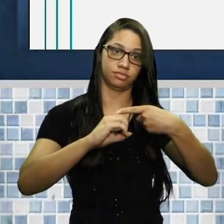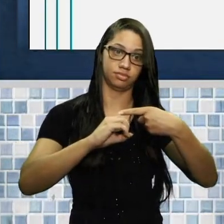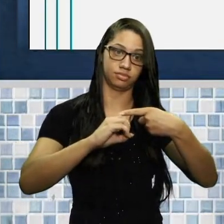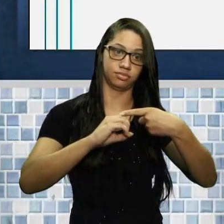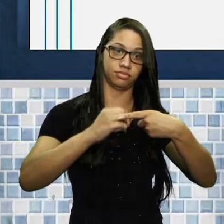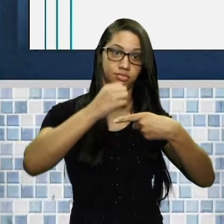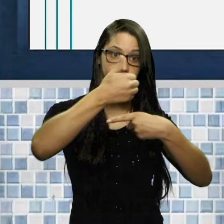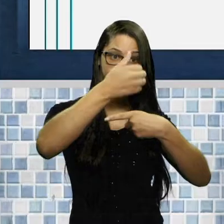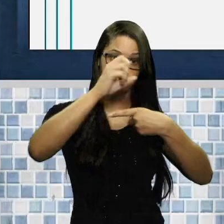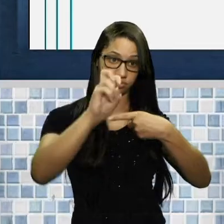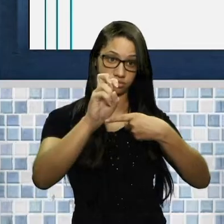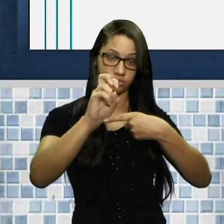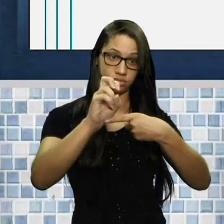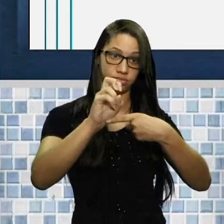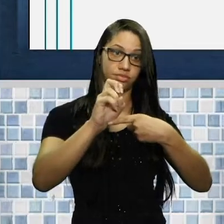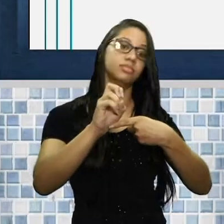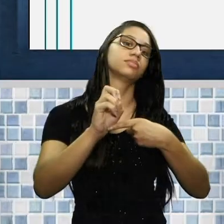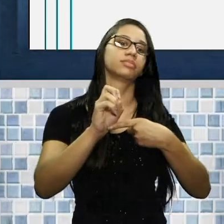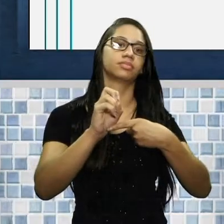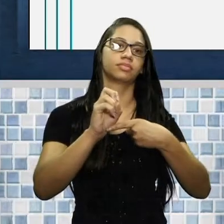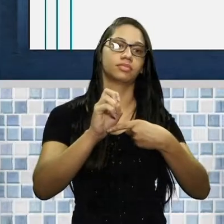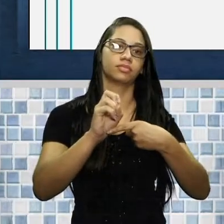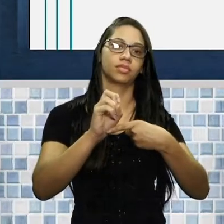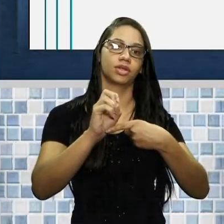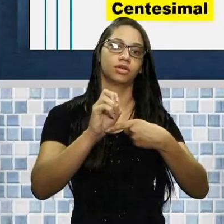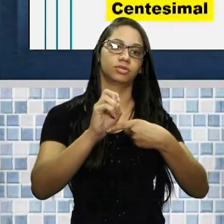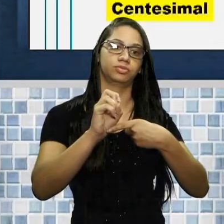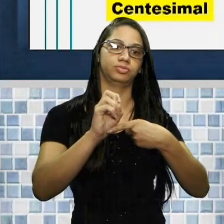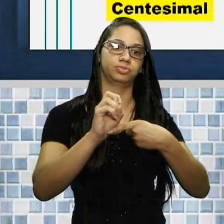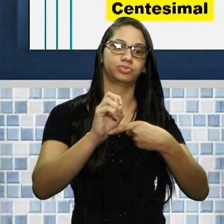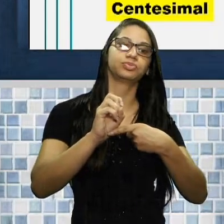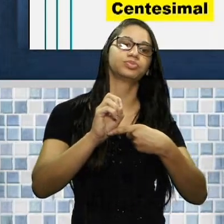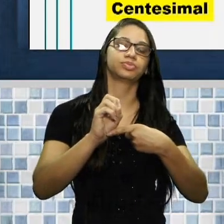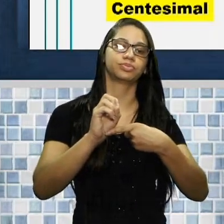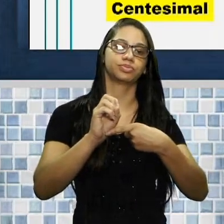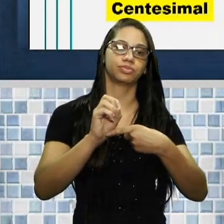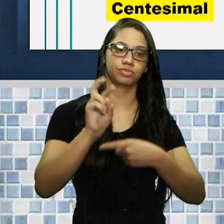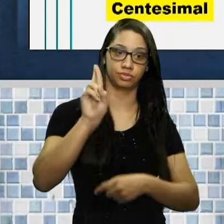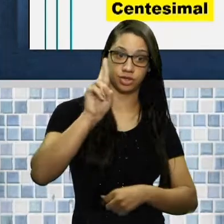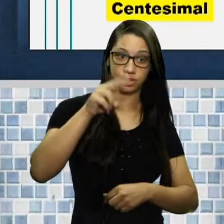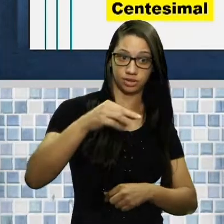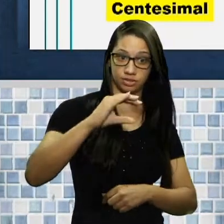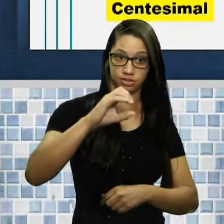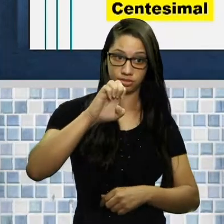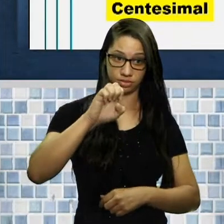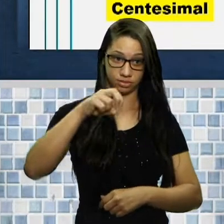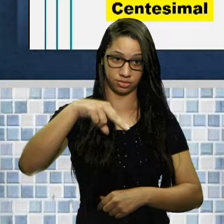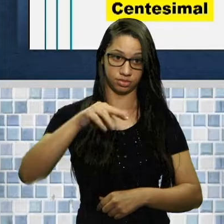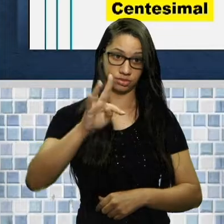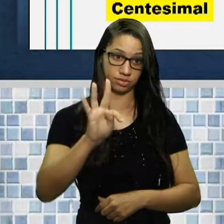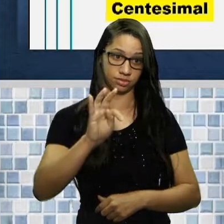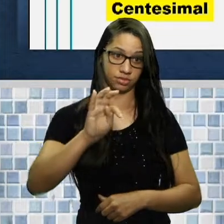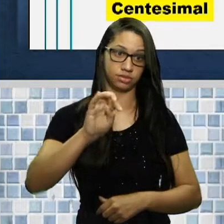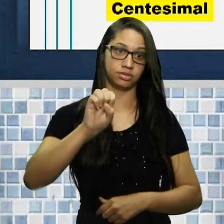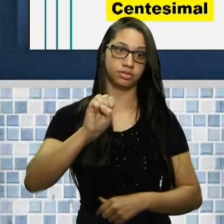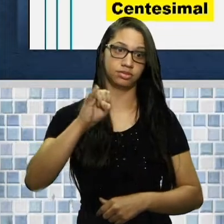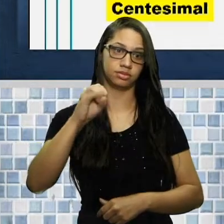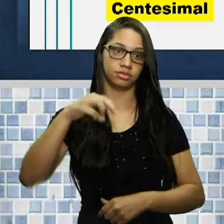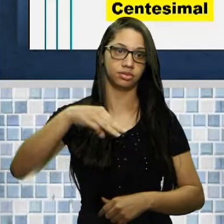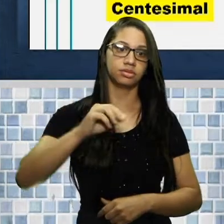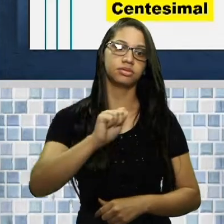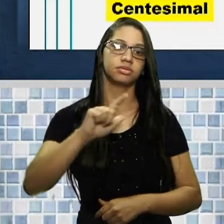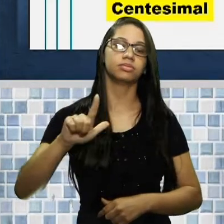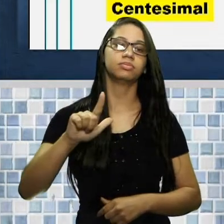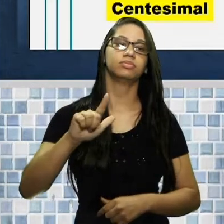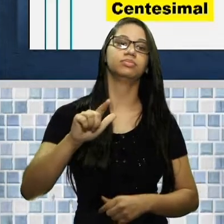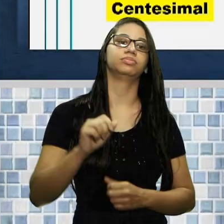antecedente 15 formam para a gente uma forma de porcentagem, onde nós temos que é uma razão centesimal. Também dividindo 15